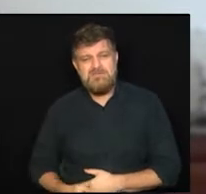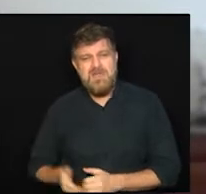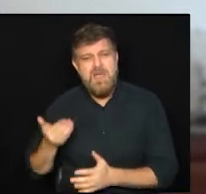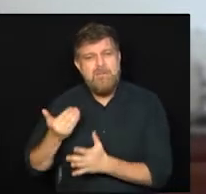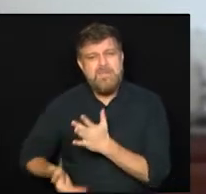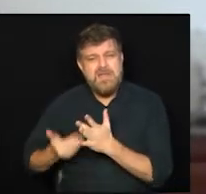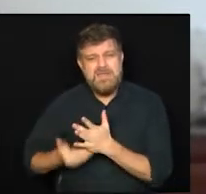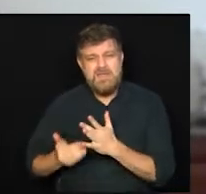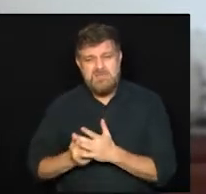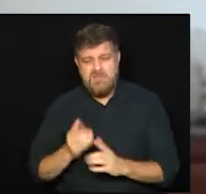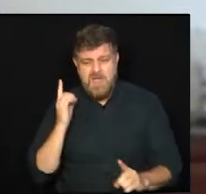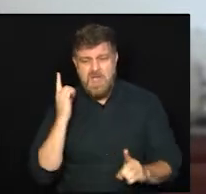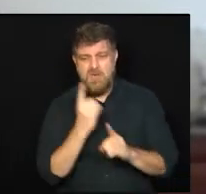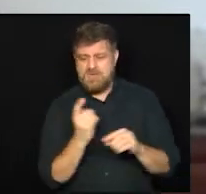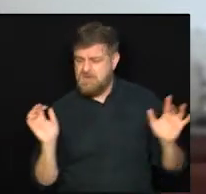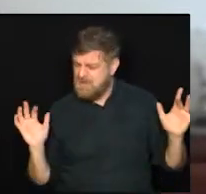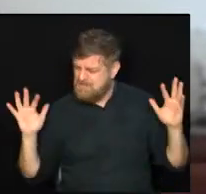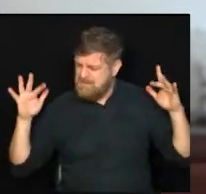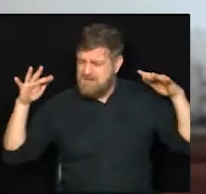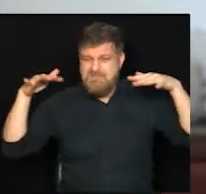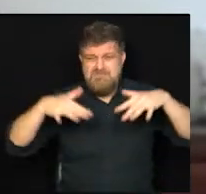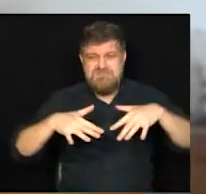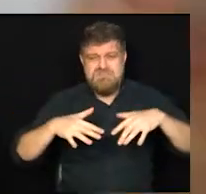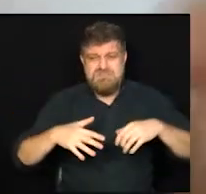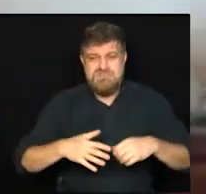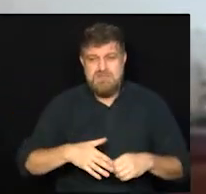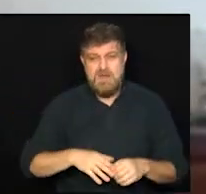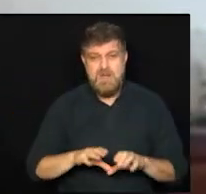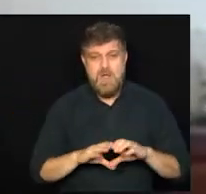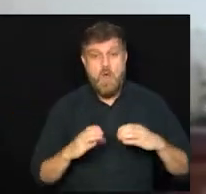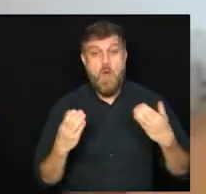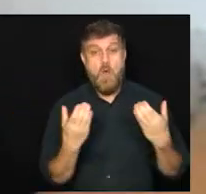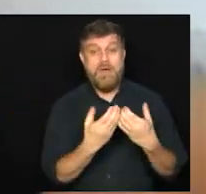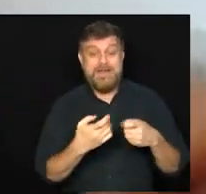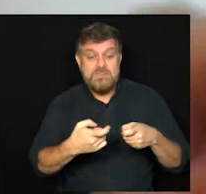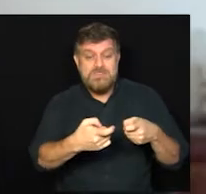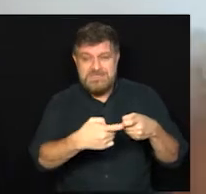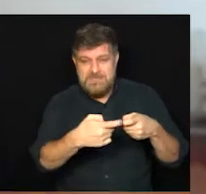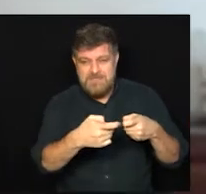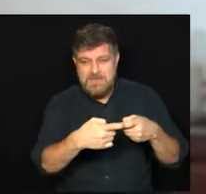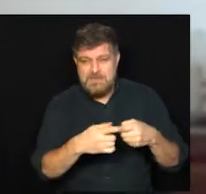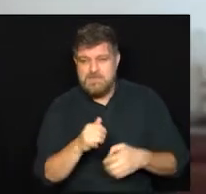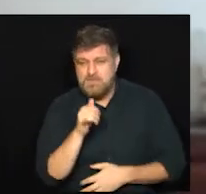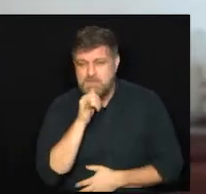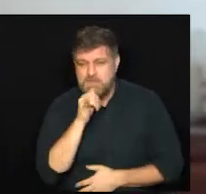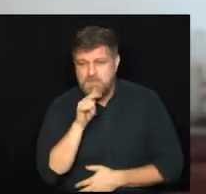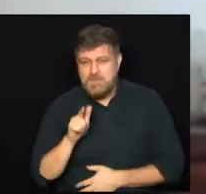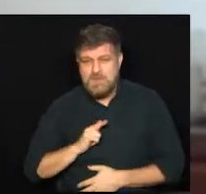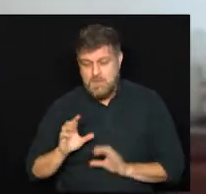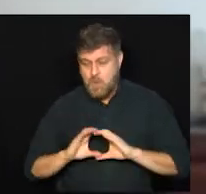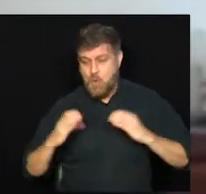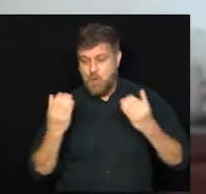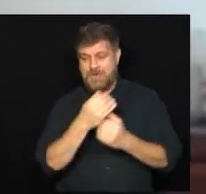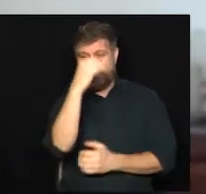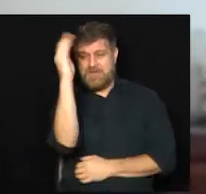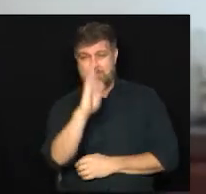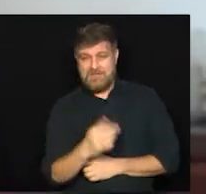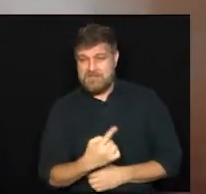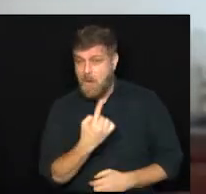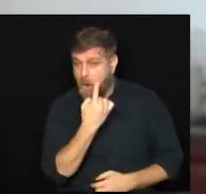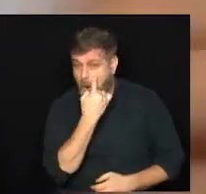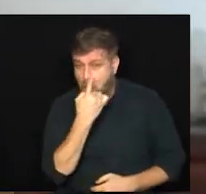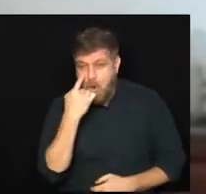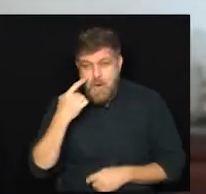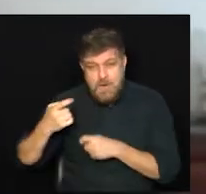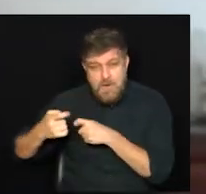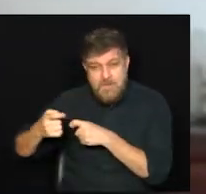grandes eventos médicos. Eu vou citar que foi o Congresso Brasileiro de Oftalmologia, que